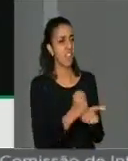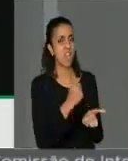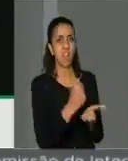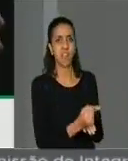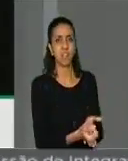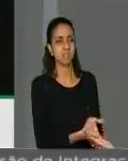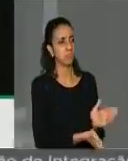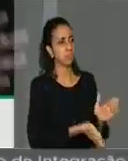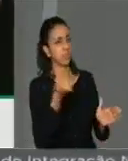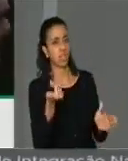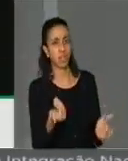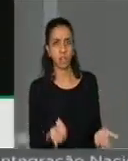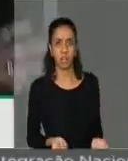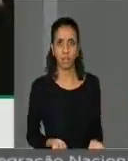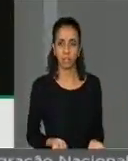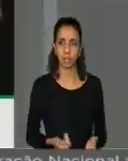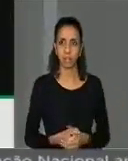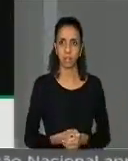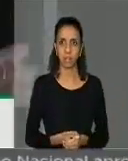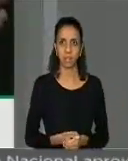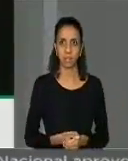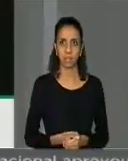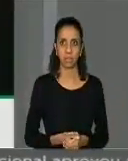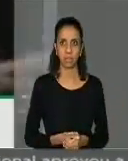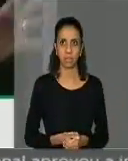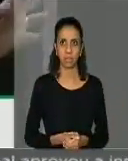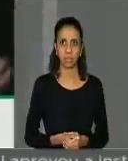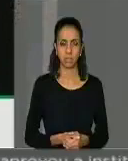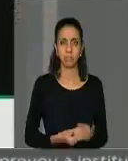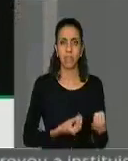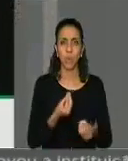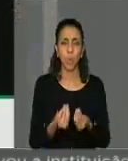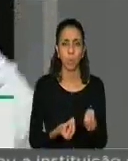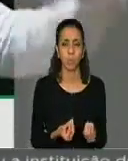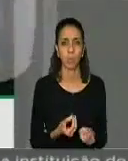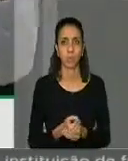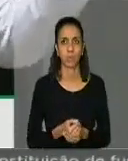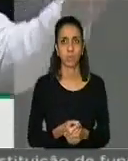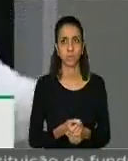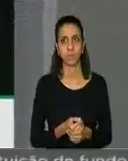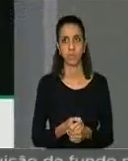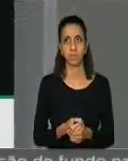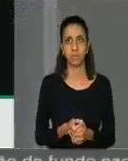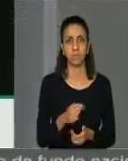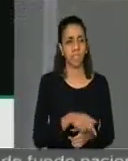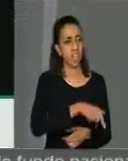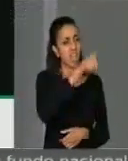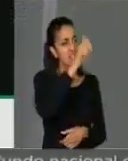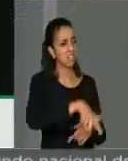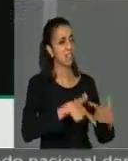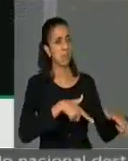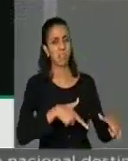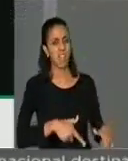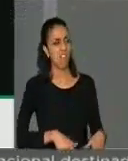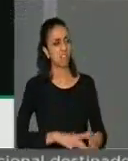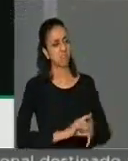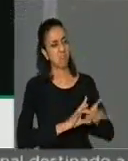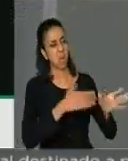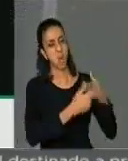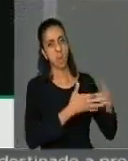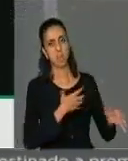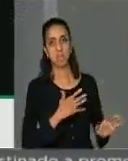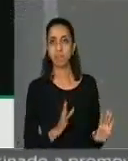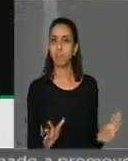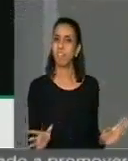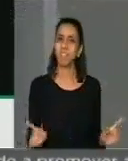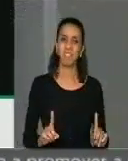e não tornar cada uma dessas trabalhadoras e trabalhadores biscateiros. Não a reforma